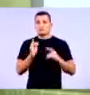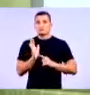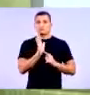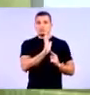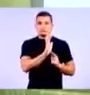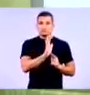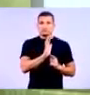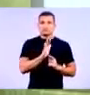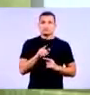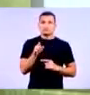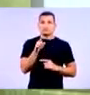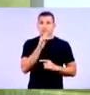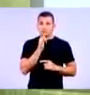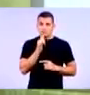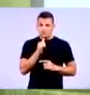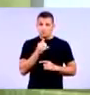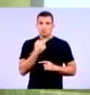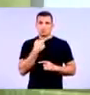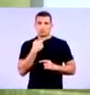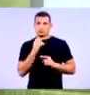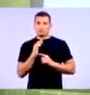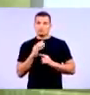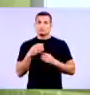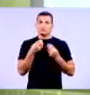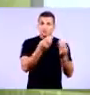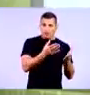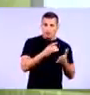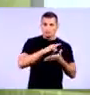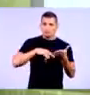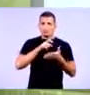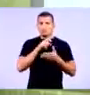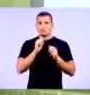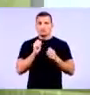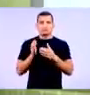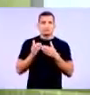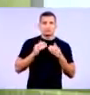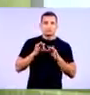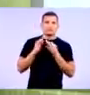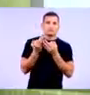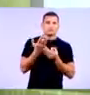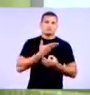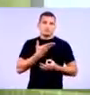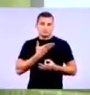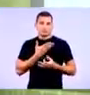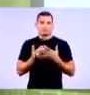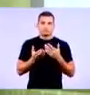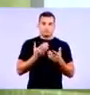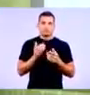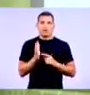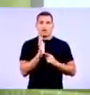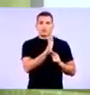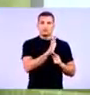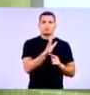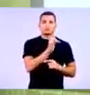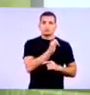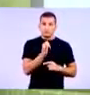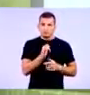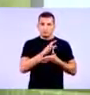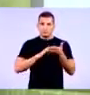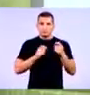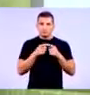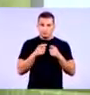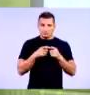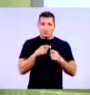Se você não puder entregar o atestado, peça um amigo, um colega, um parente para levar o atestado até o tutor e ele vai preencher o requerimento e encaminhar